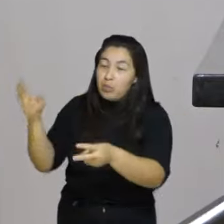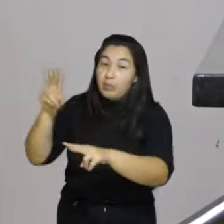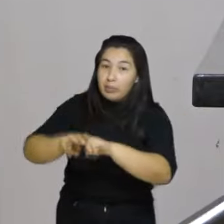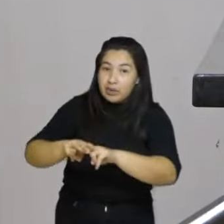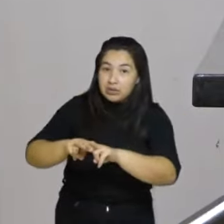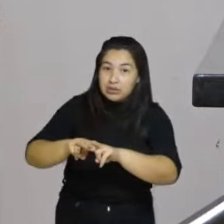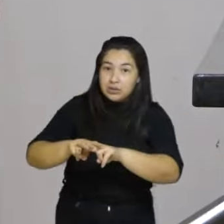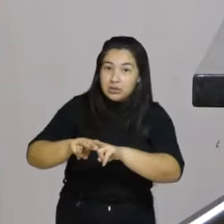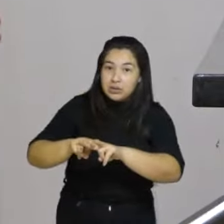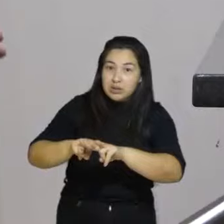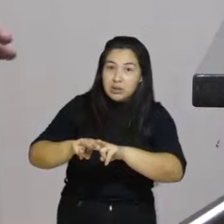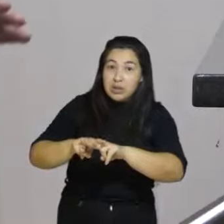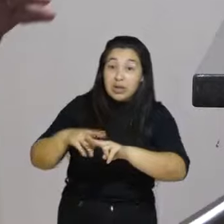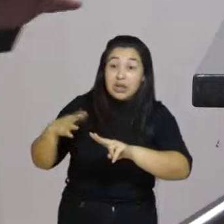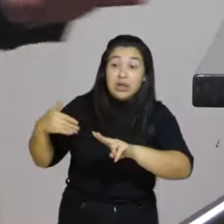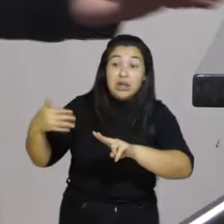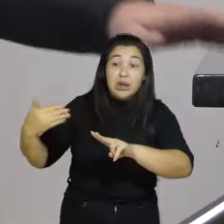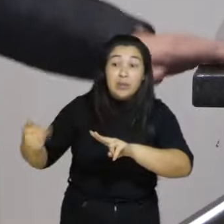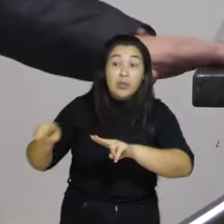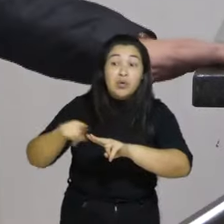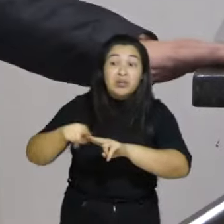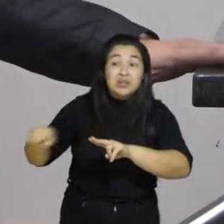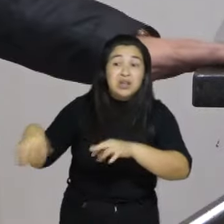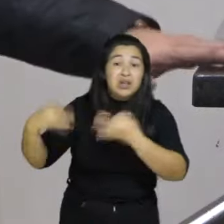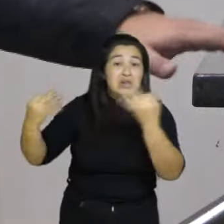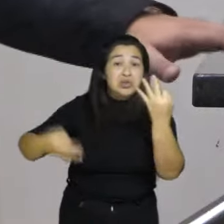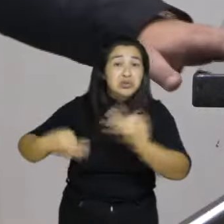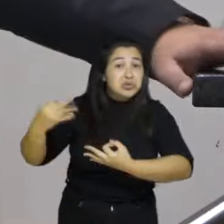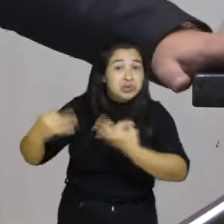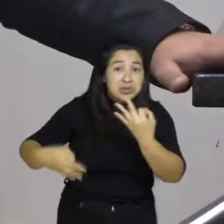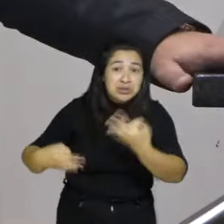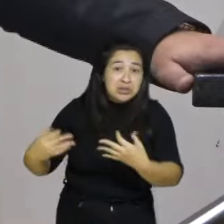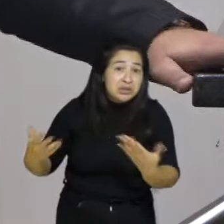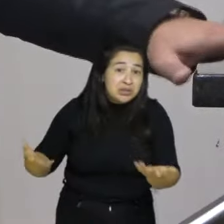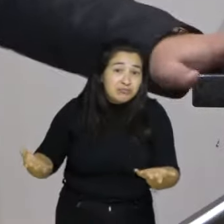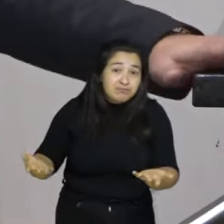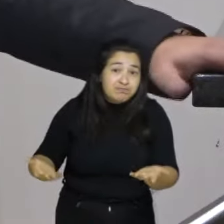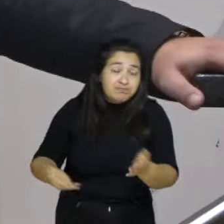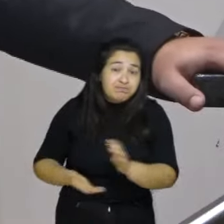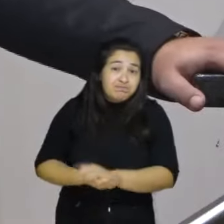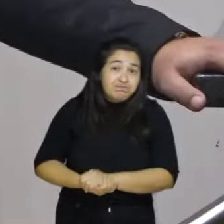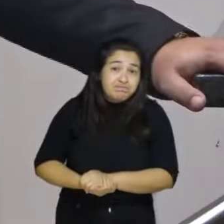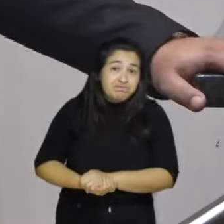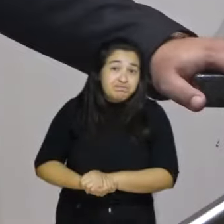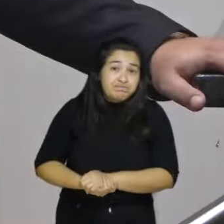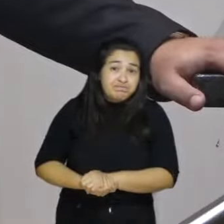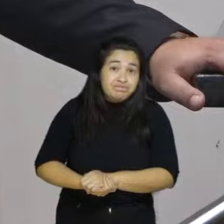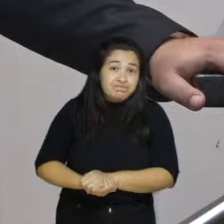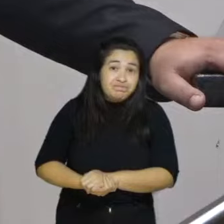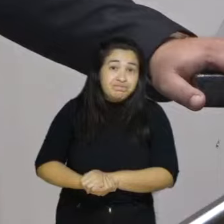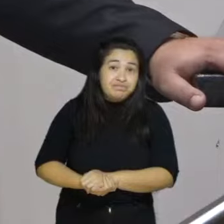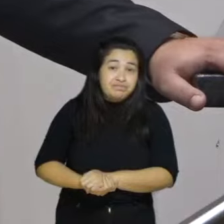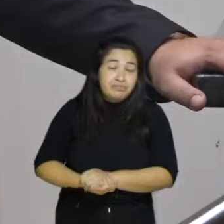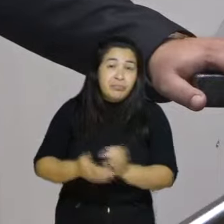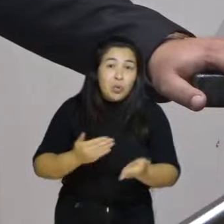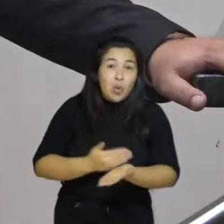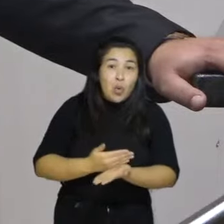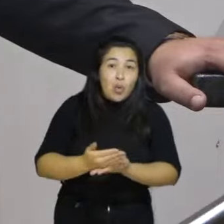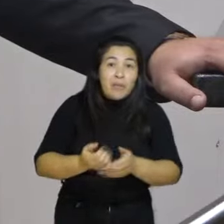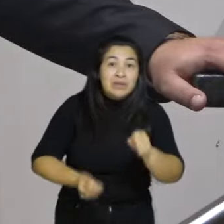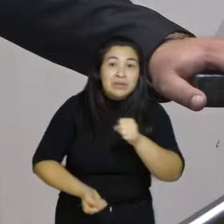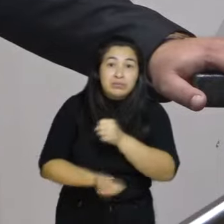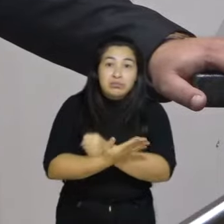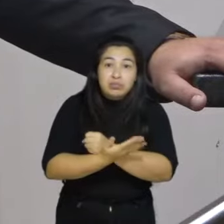frente você tá entregue a sua sorte desde o maior escândalo de corrupção da